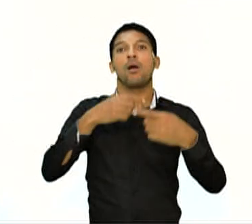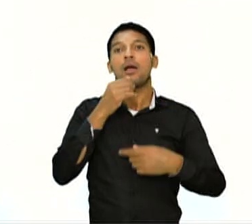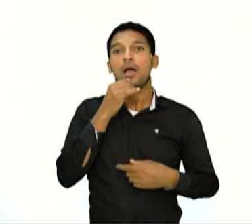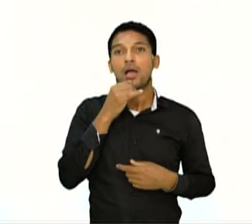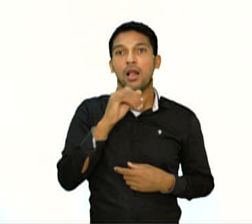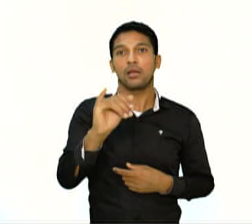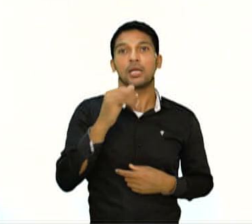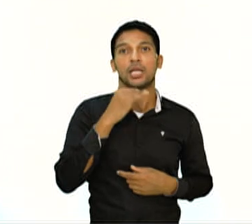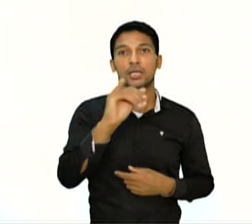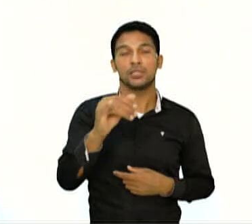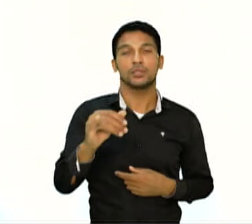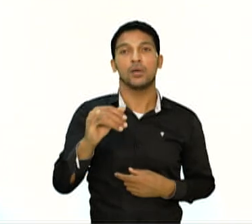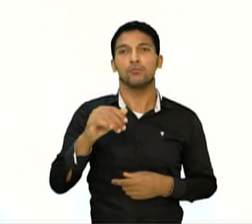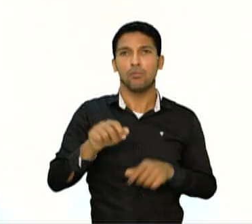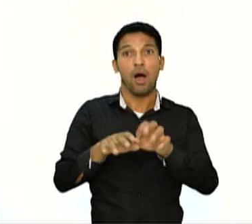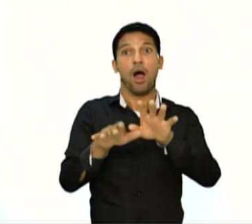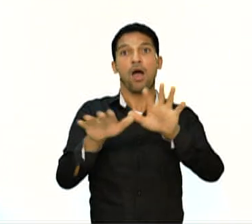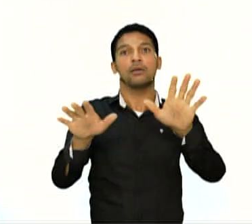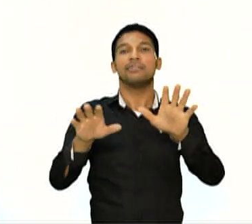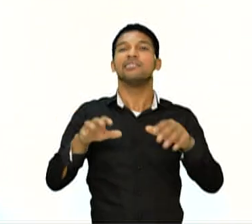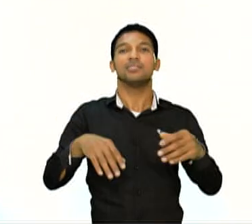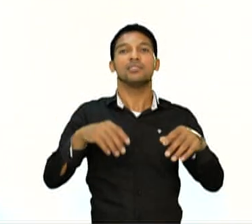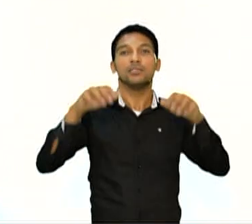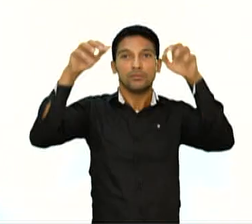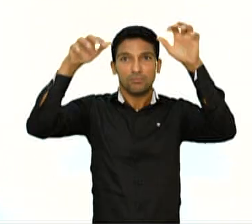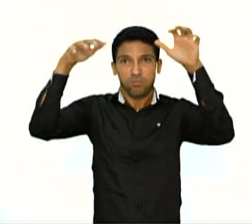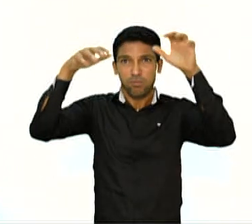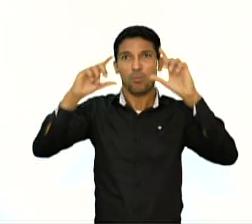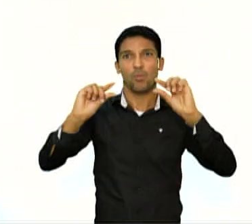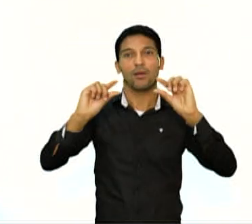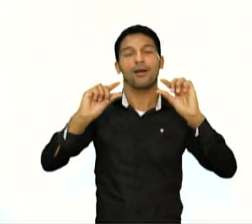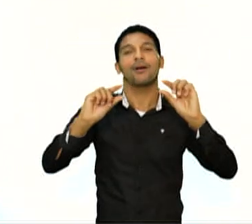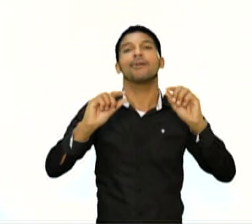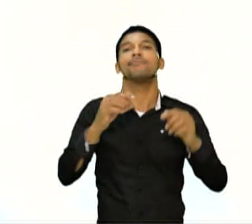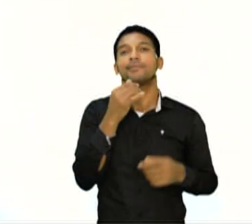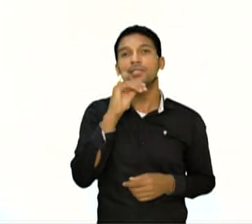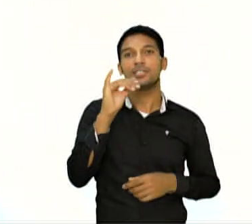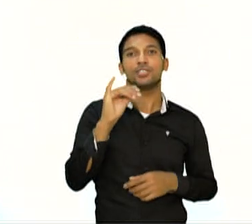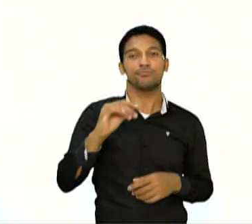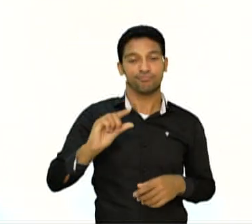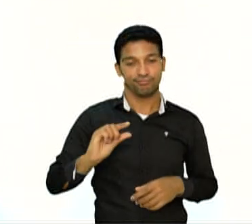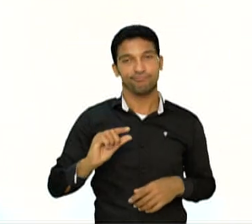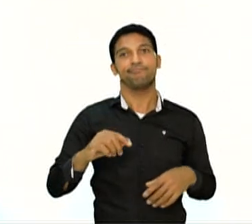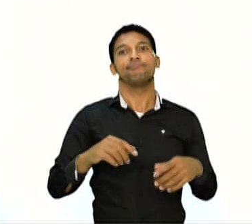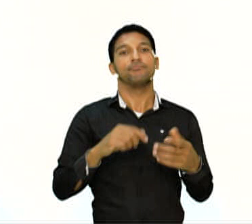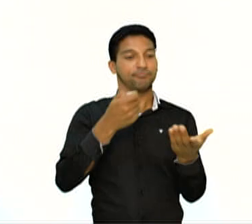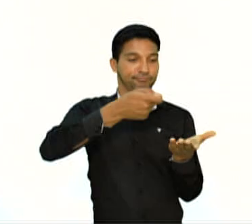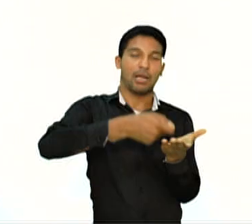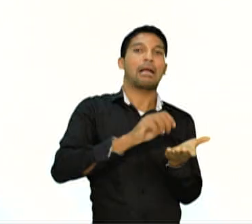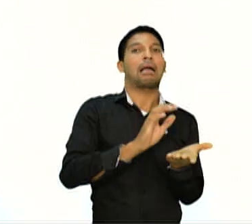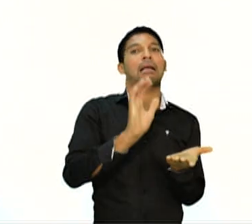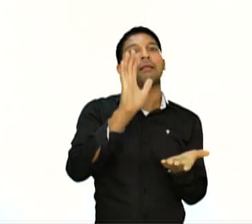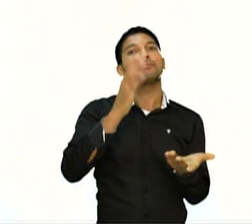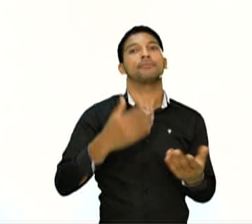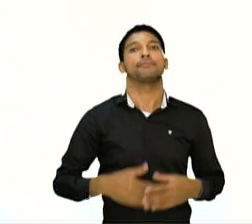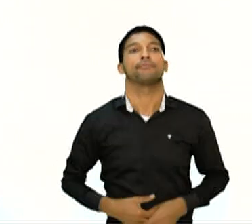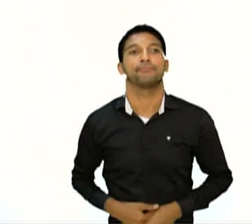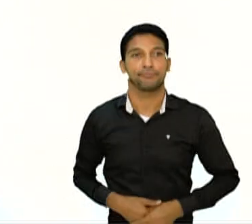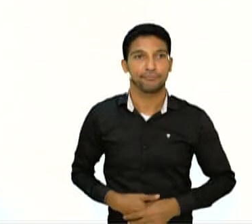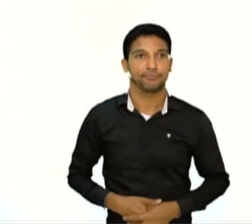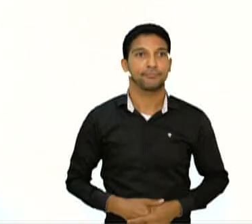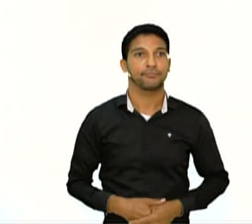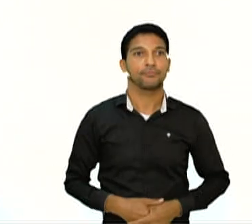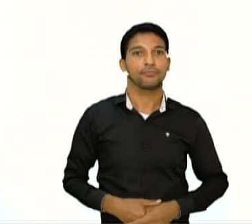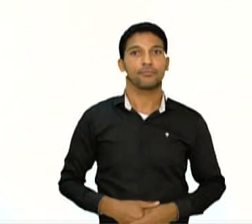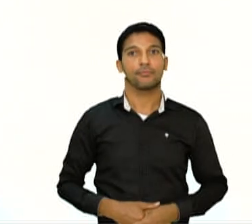da transformação do petróleo, dos medicamentos e do carvão potencialmente transformado também. Para a gente